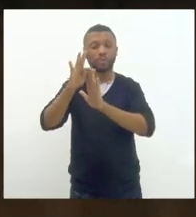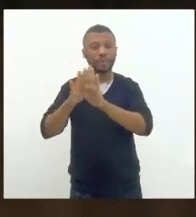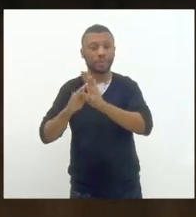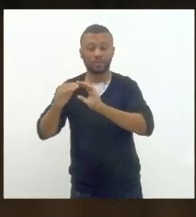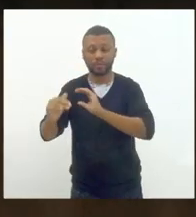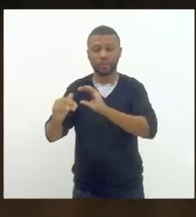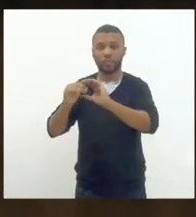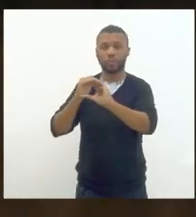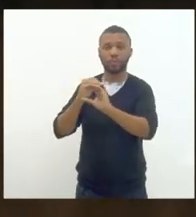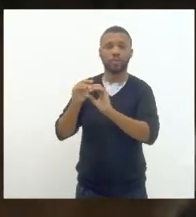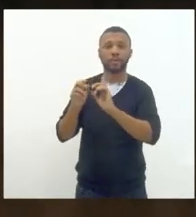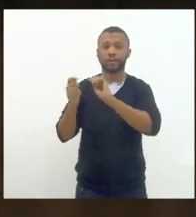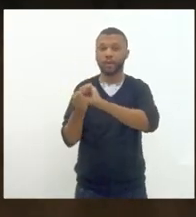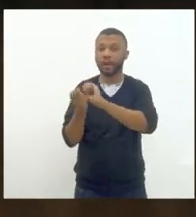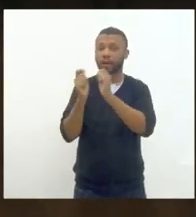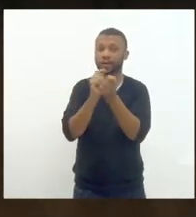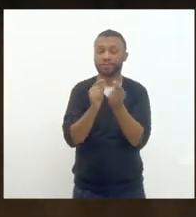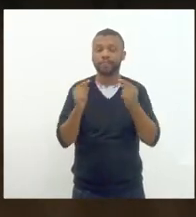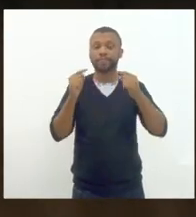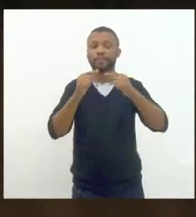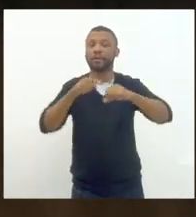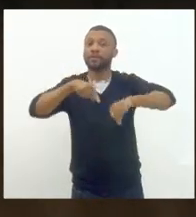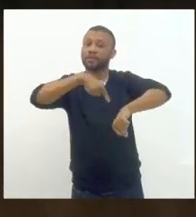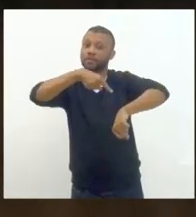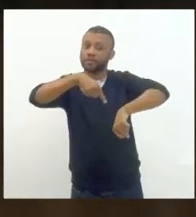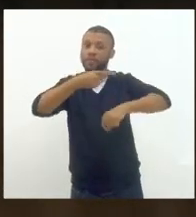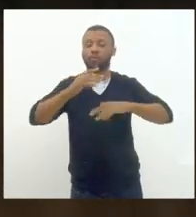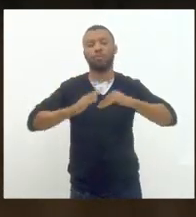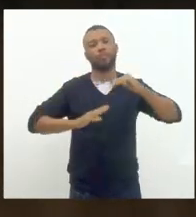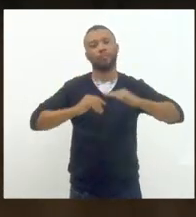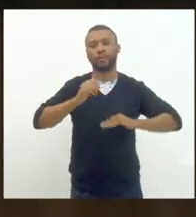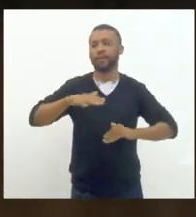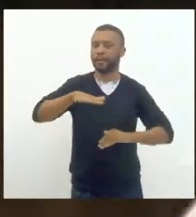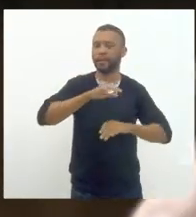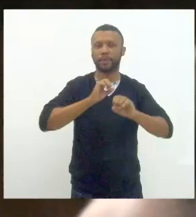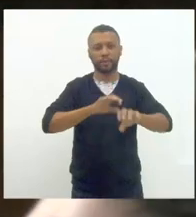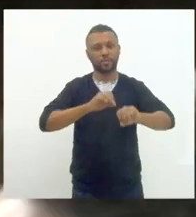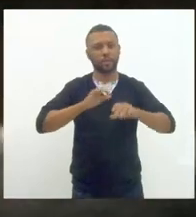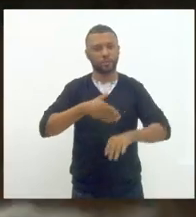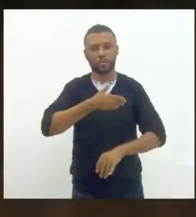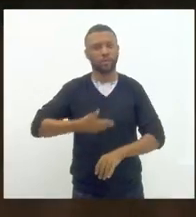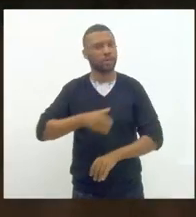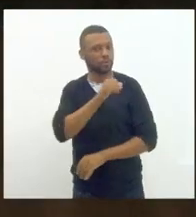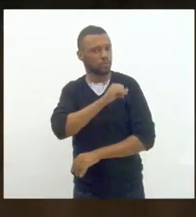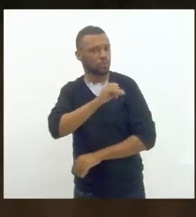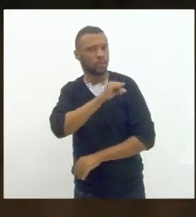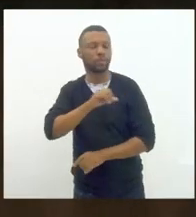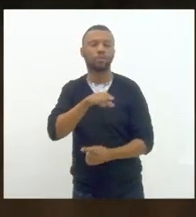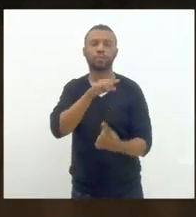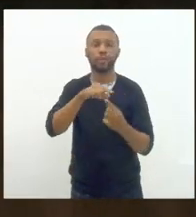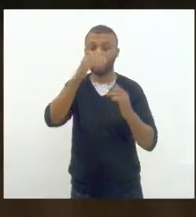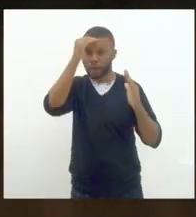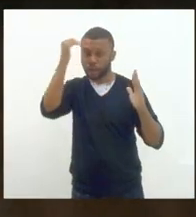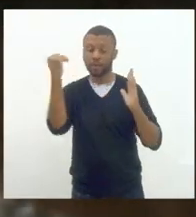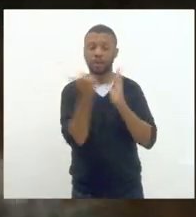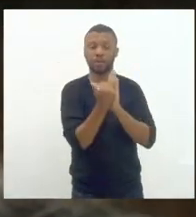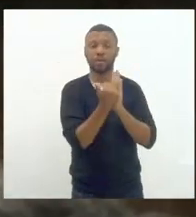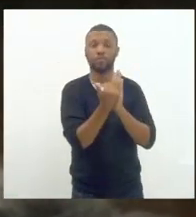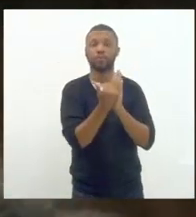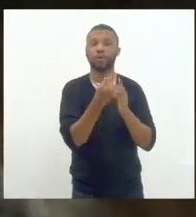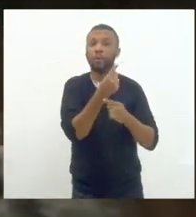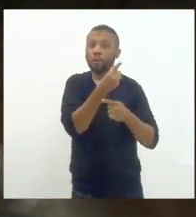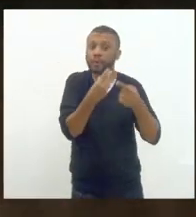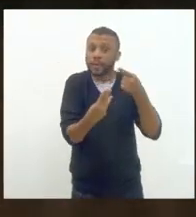respeito à adequação da carga horária dos profissionais de educação do Estado do Rio de Janeiro para que seja respeitado um terço